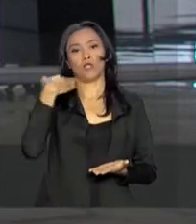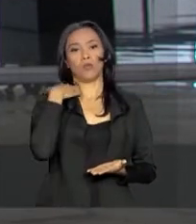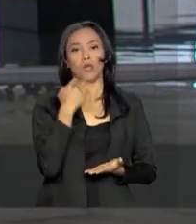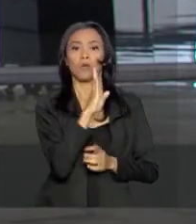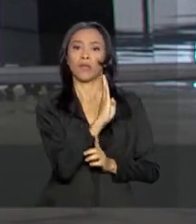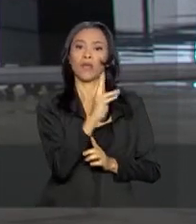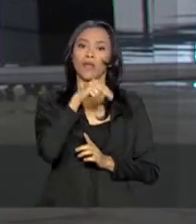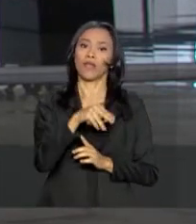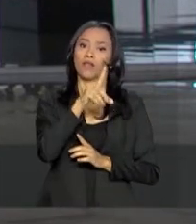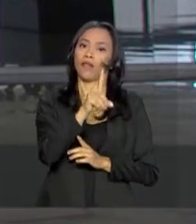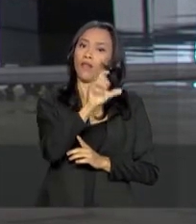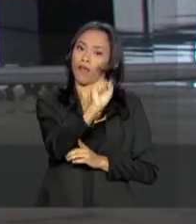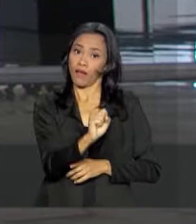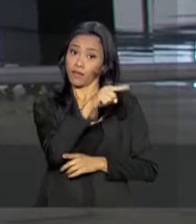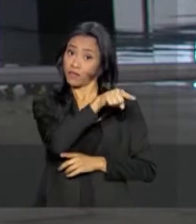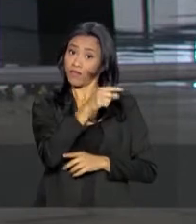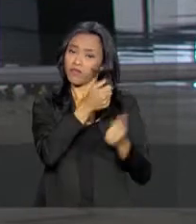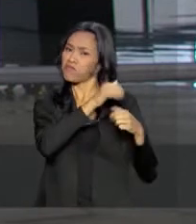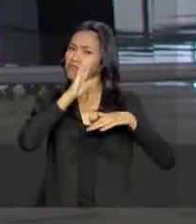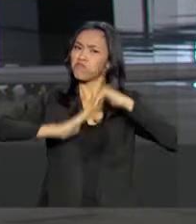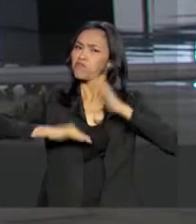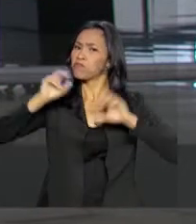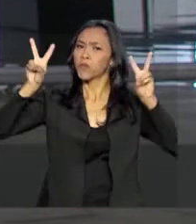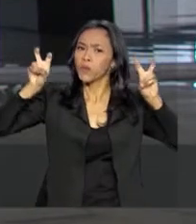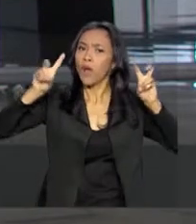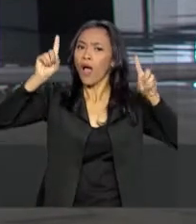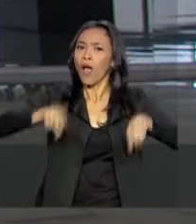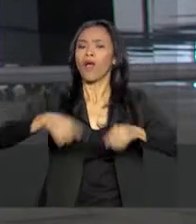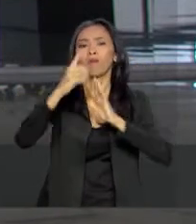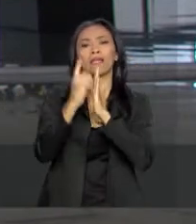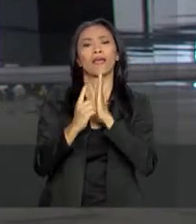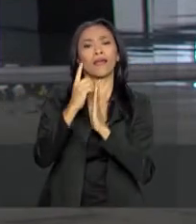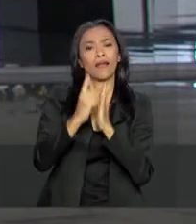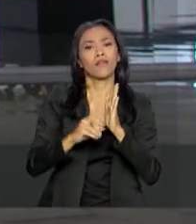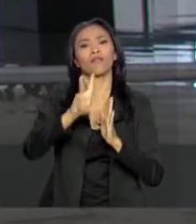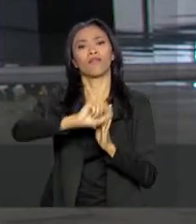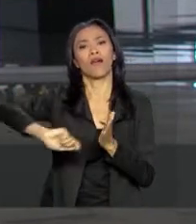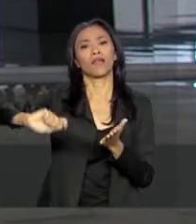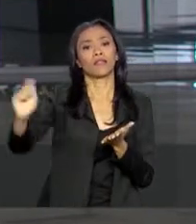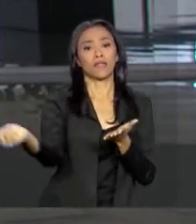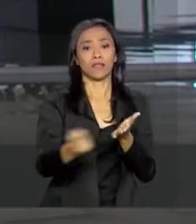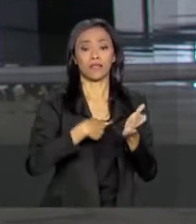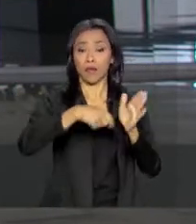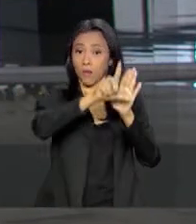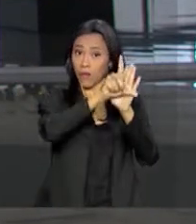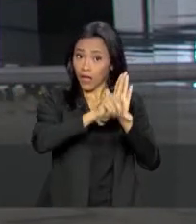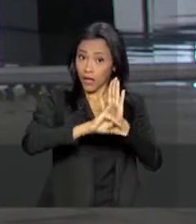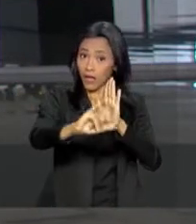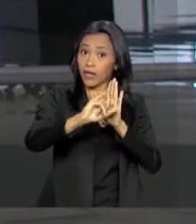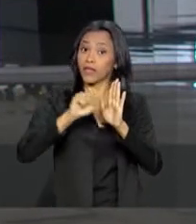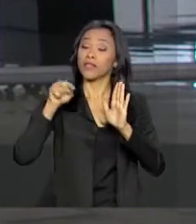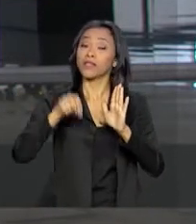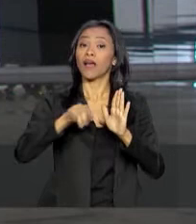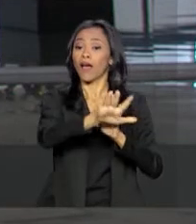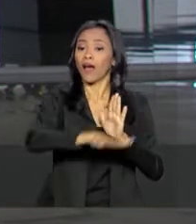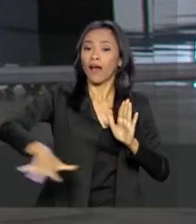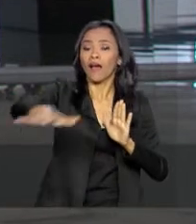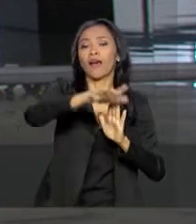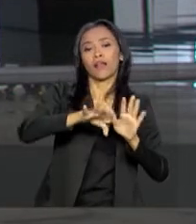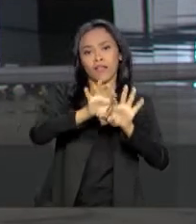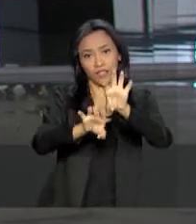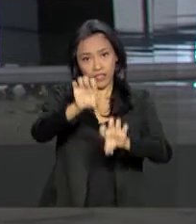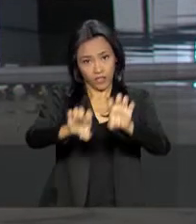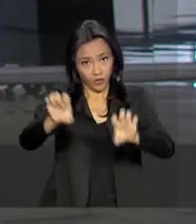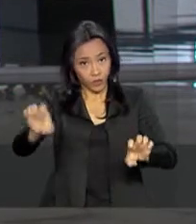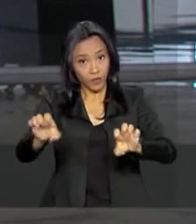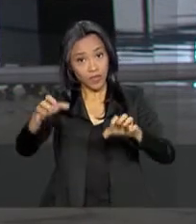tratar sobre um decreto que vai regulamentar a lei de recitação de concessões de infraestrutura a idéia é